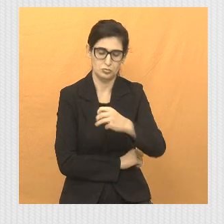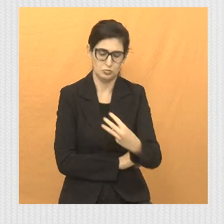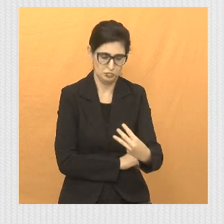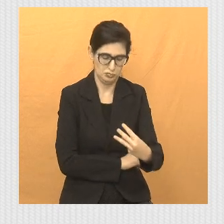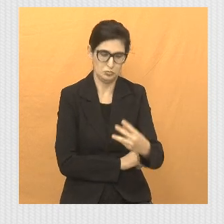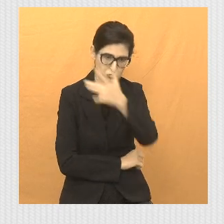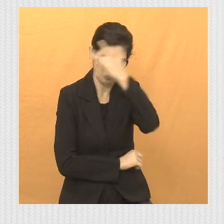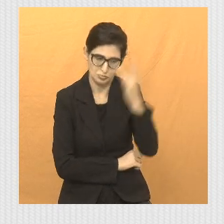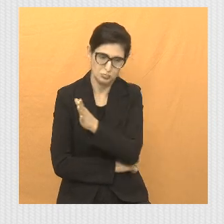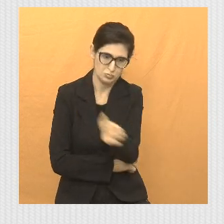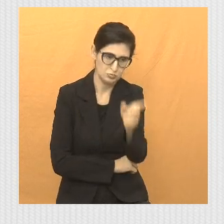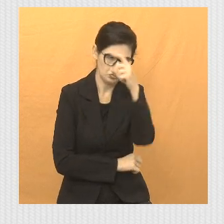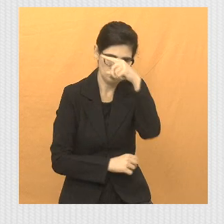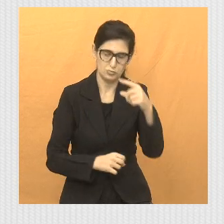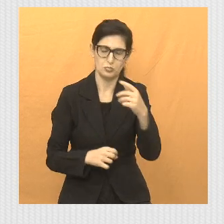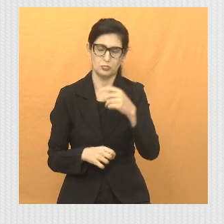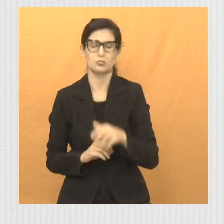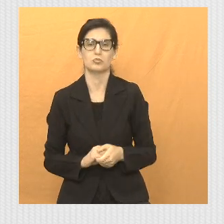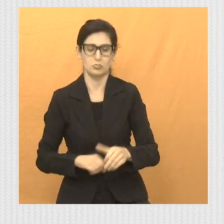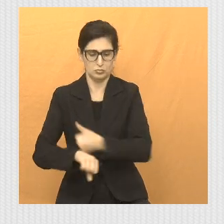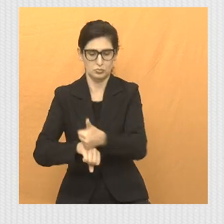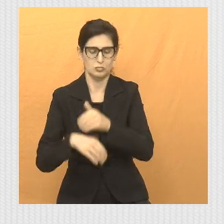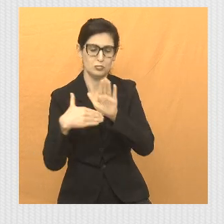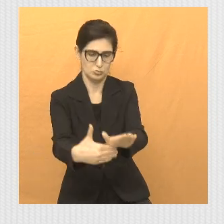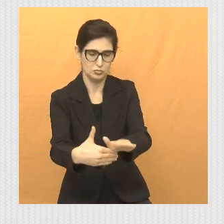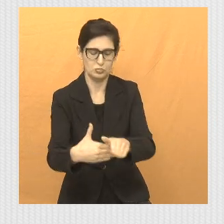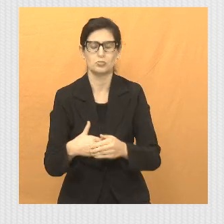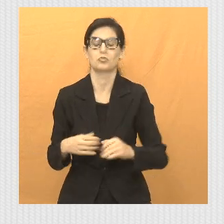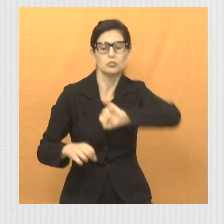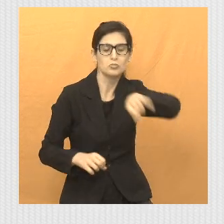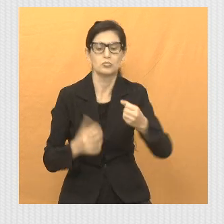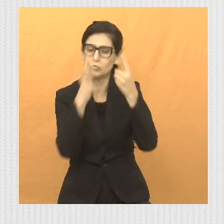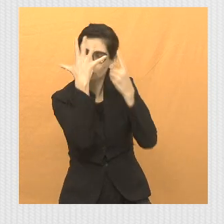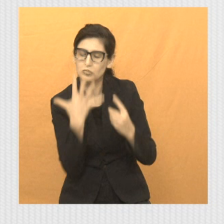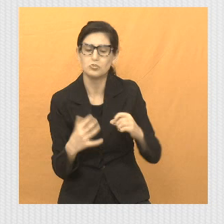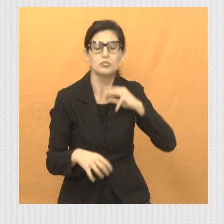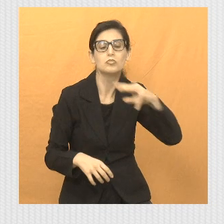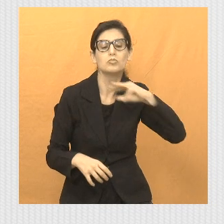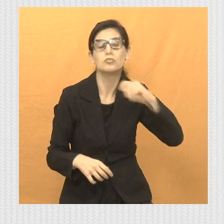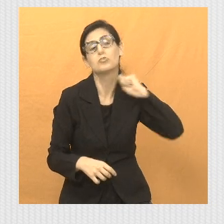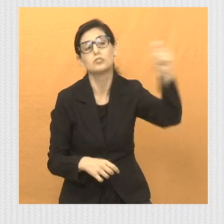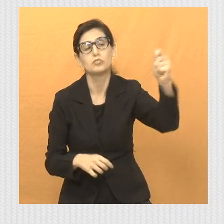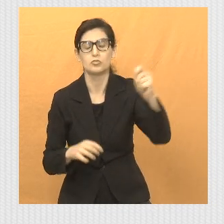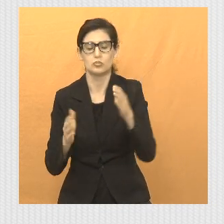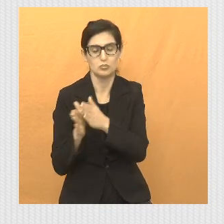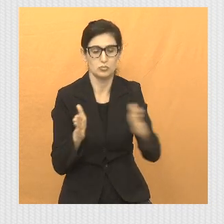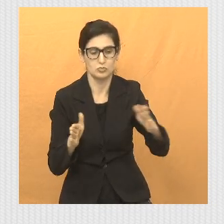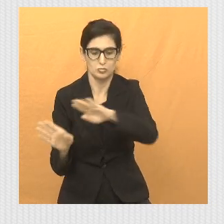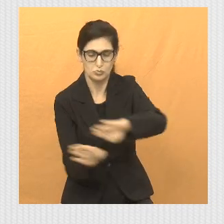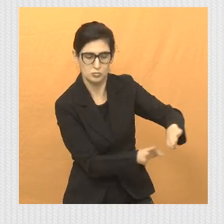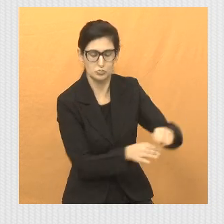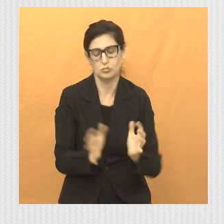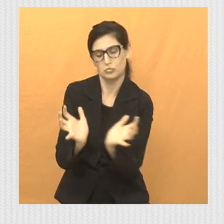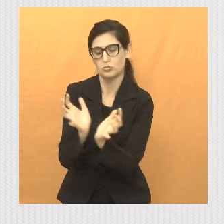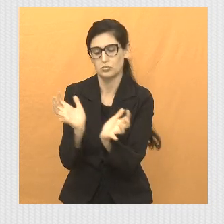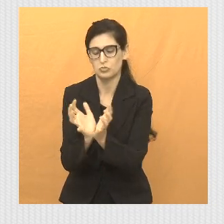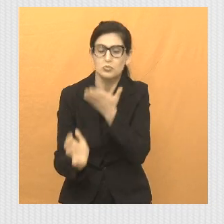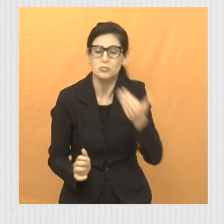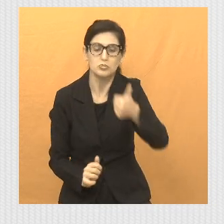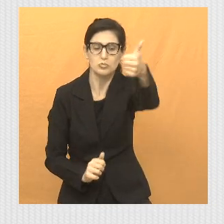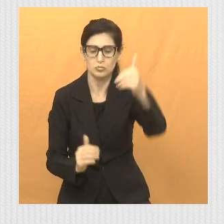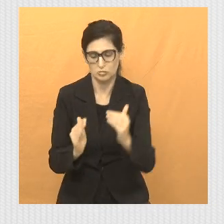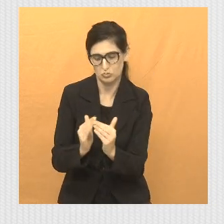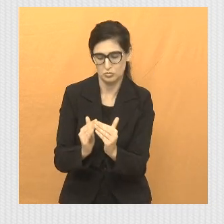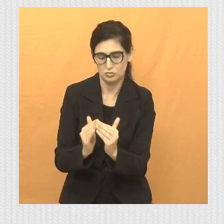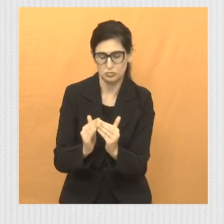23.893 atendimentos. Pode passar. Melhor em Casa. A equipe do Melhor em Casa